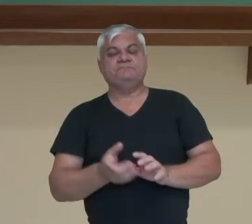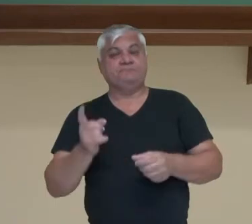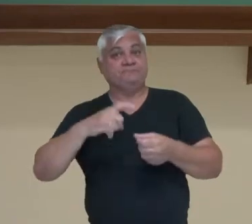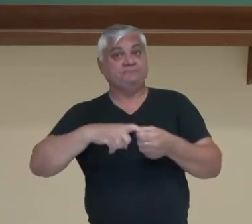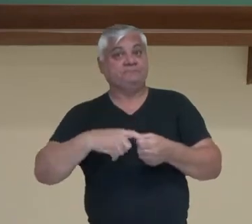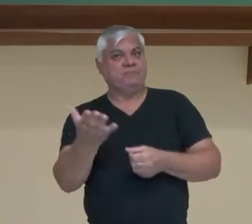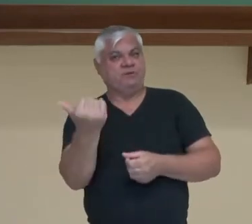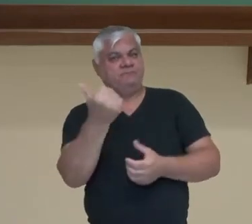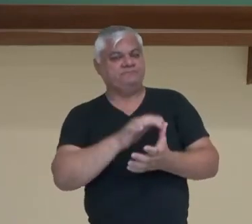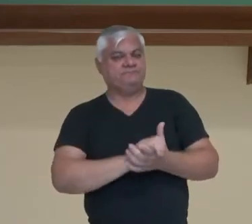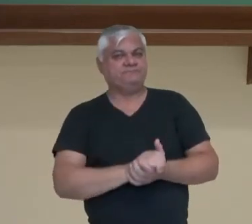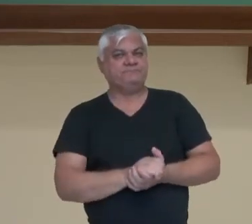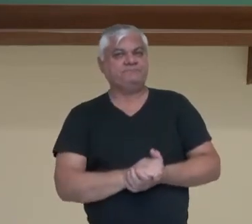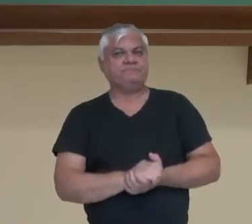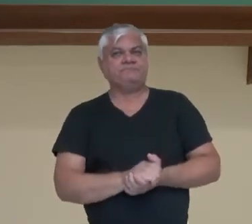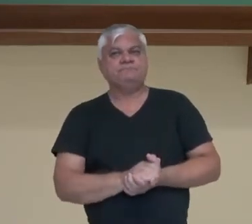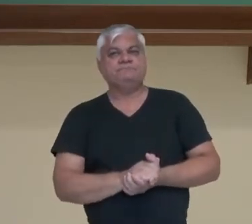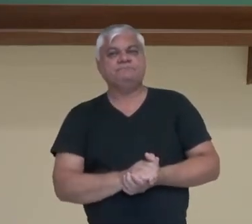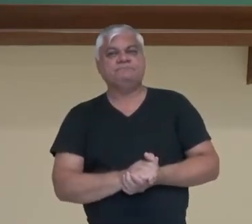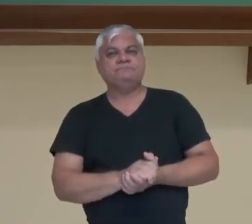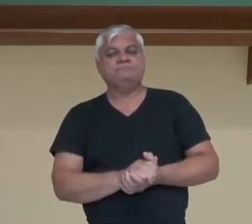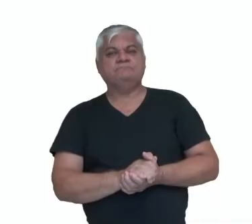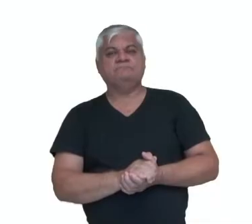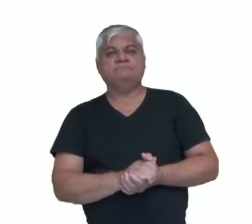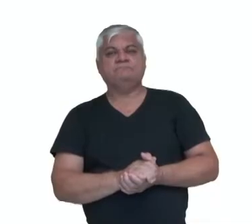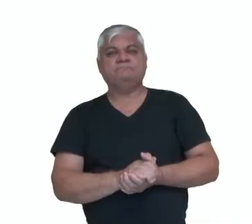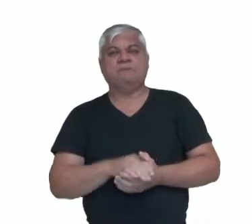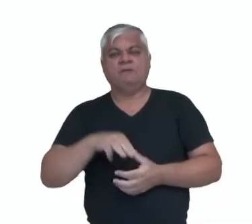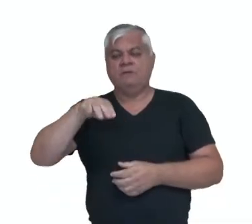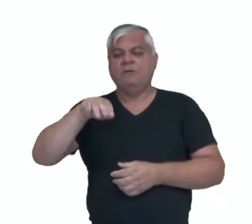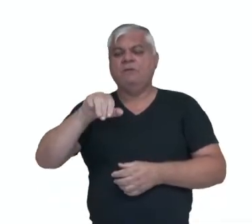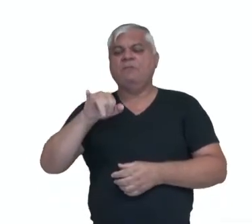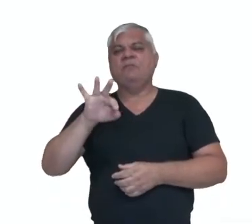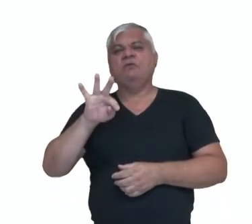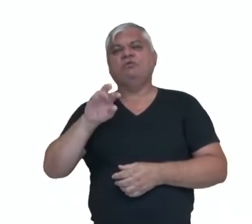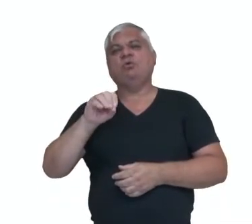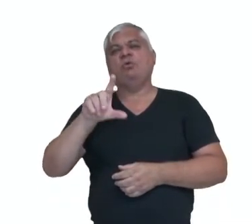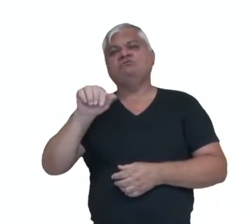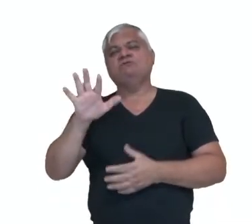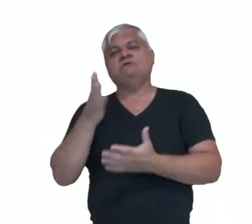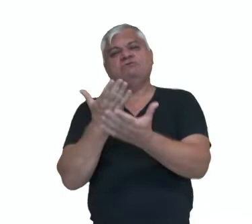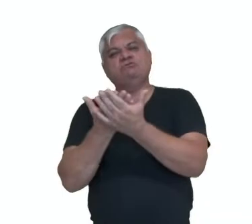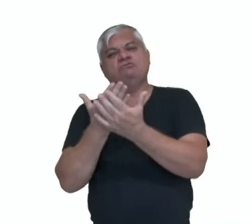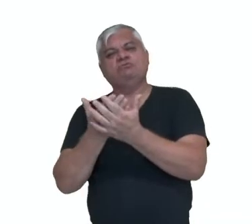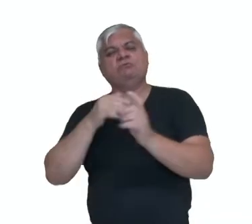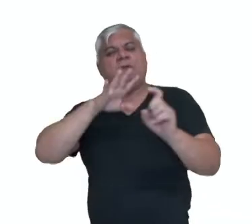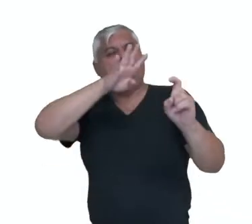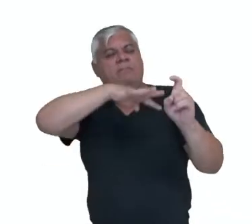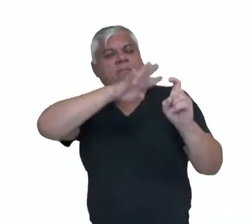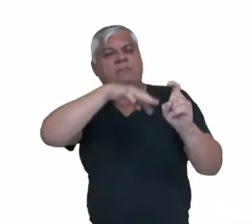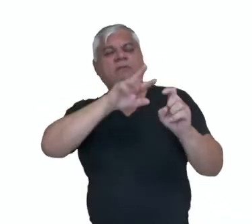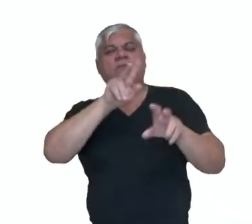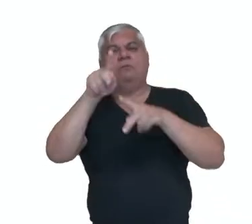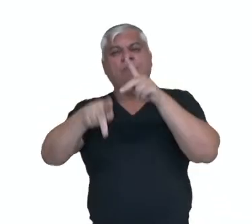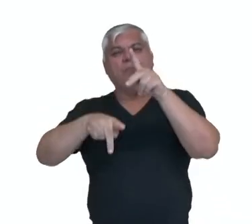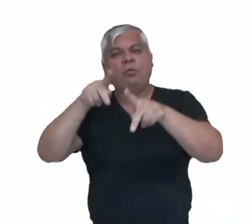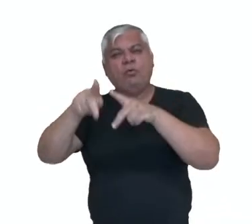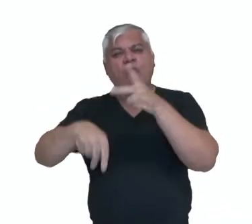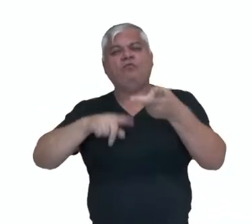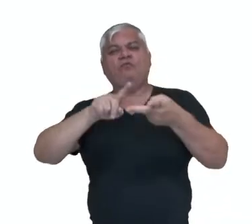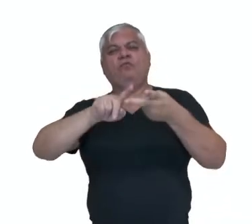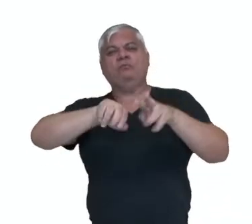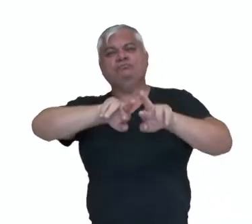Voltei, bora lá. Mitologia é o estudo dos mitos, narrativas, rituais, a partir do qual diferentes povos reverenciam